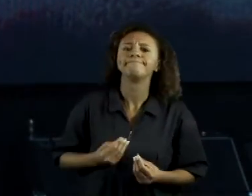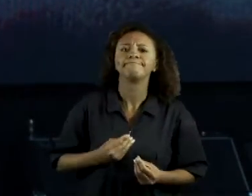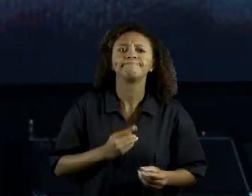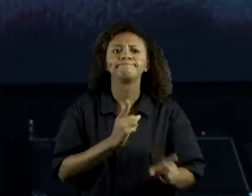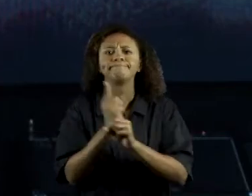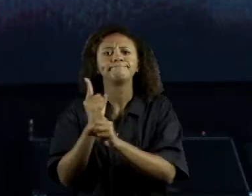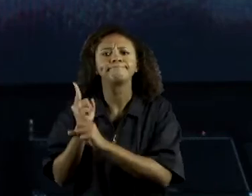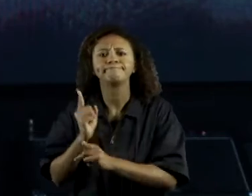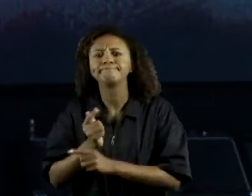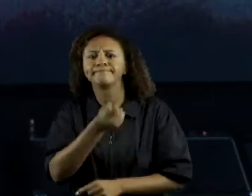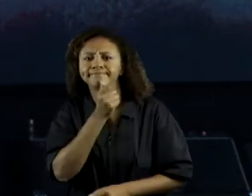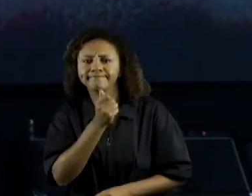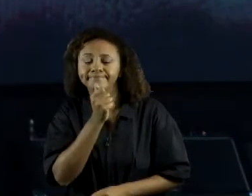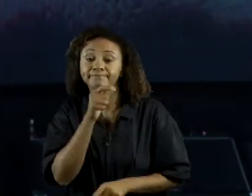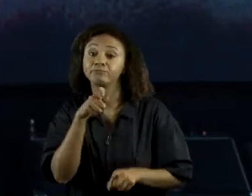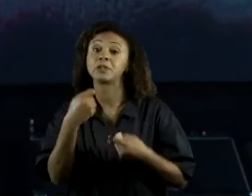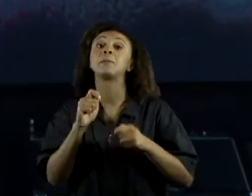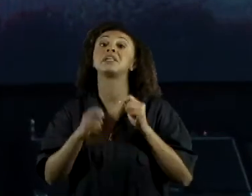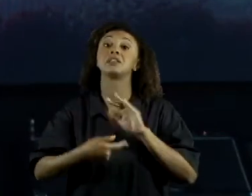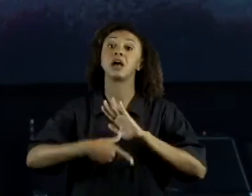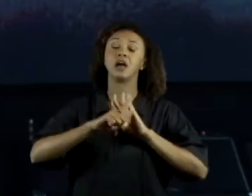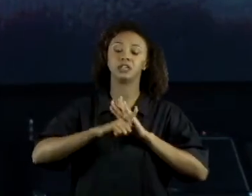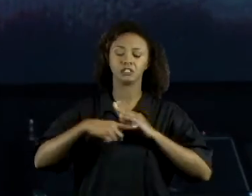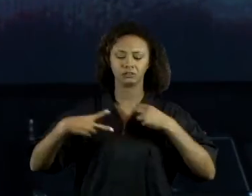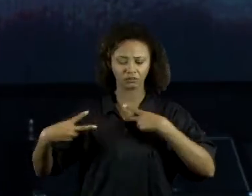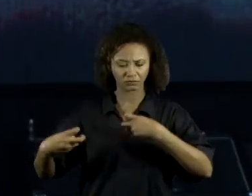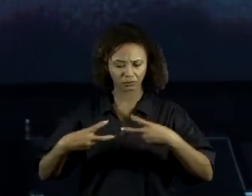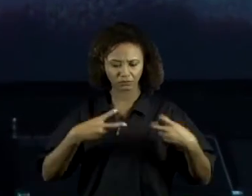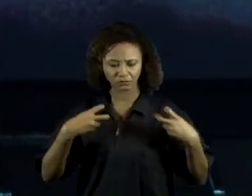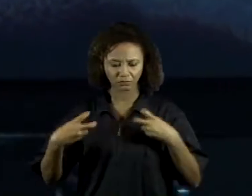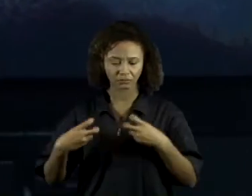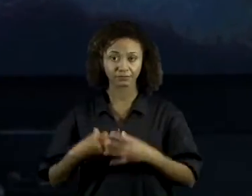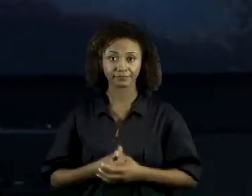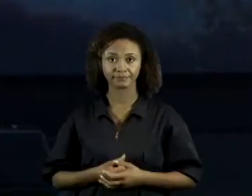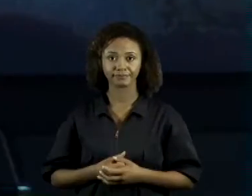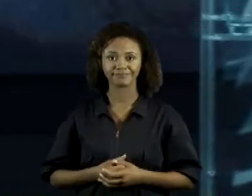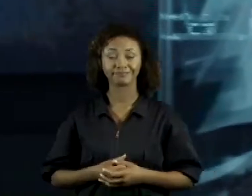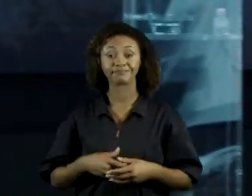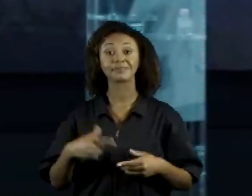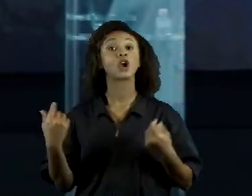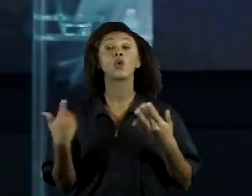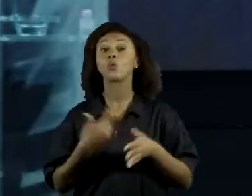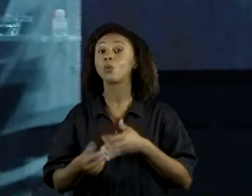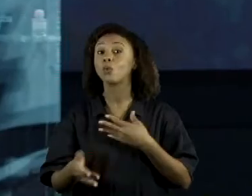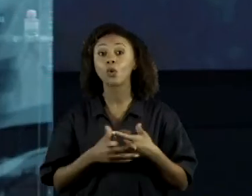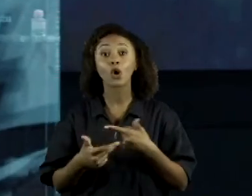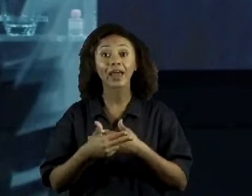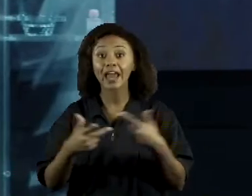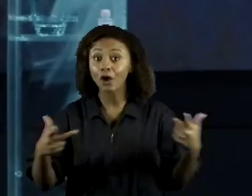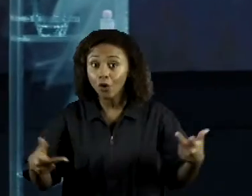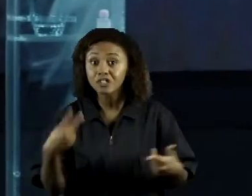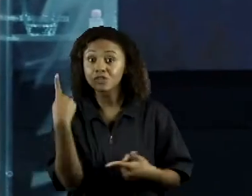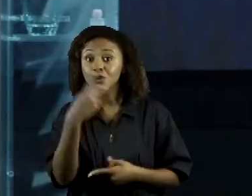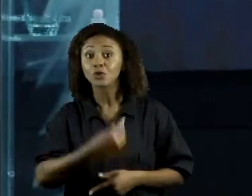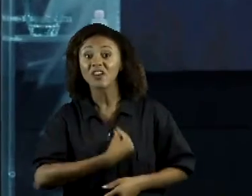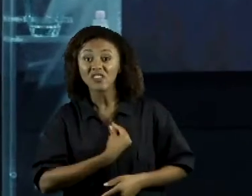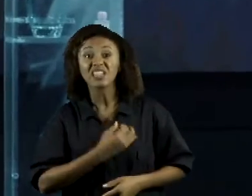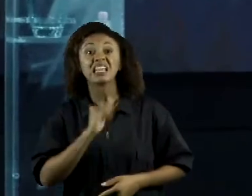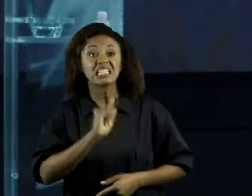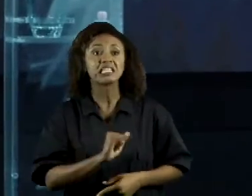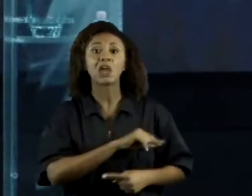Deus e descobrir. Porque qualquer outra coisa que você faça na vida que não esteja no teu propósito vai te levar